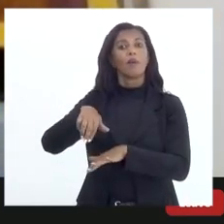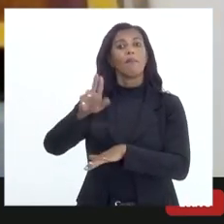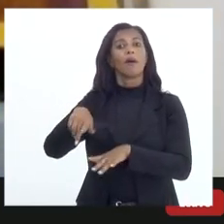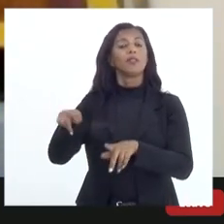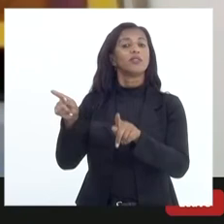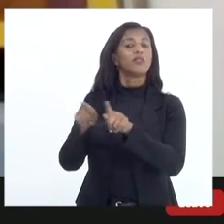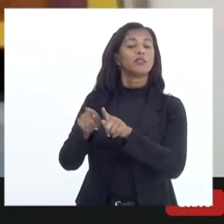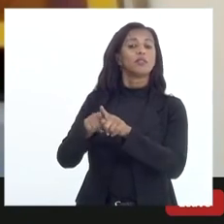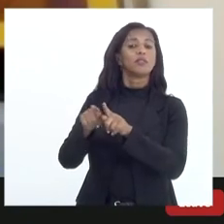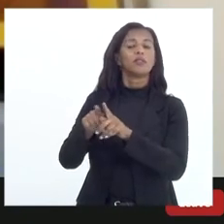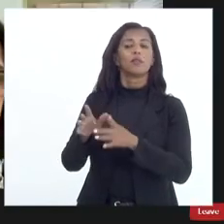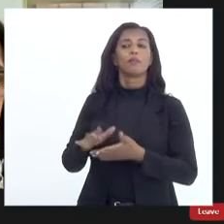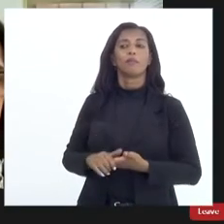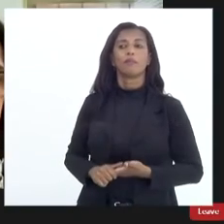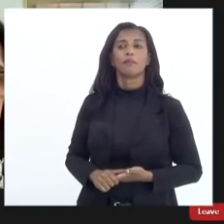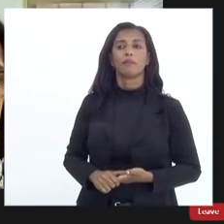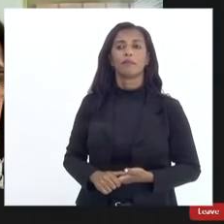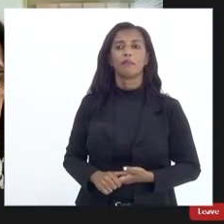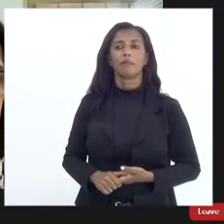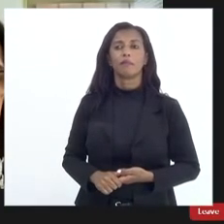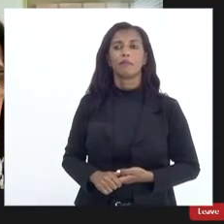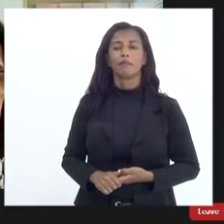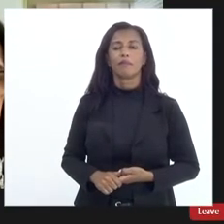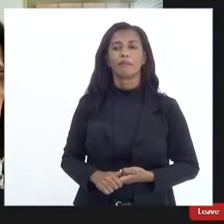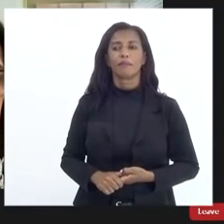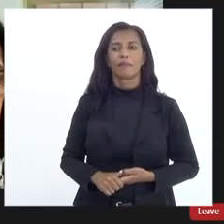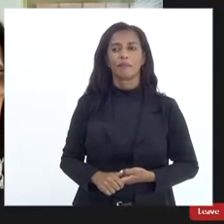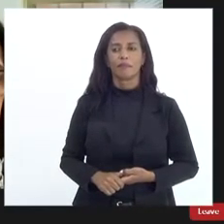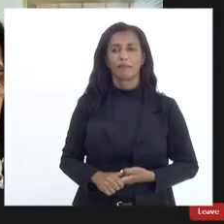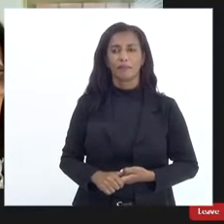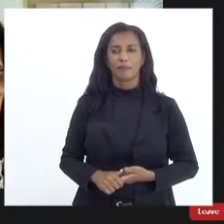dar efetivamente